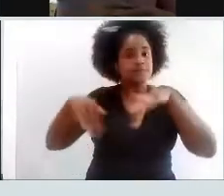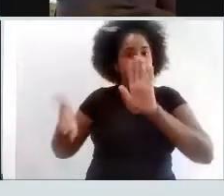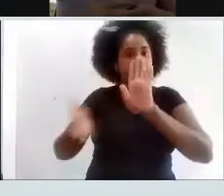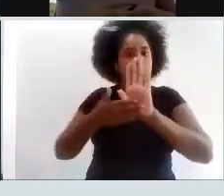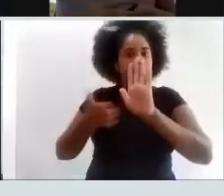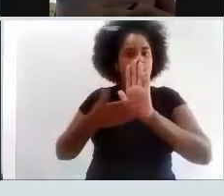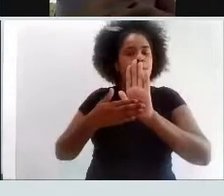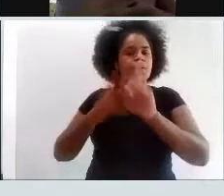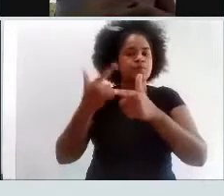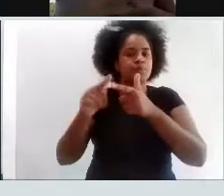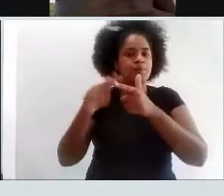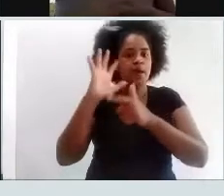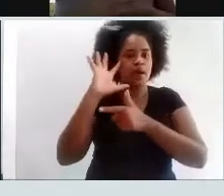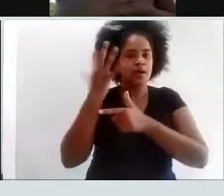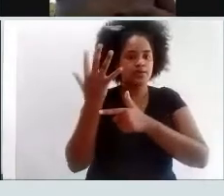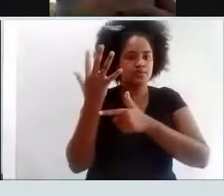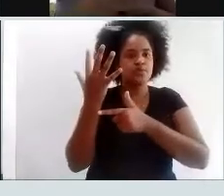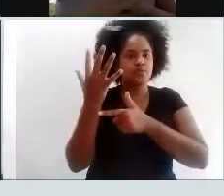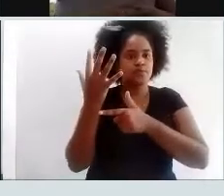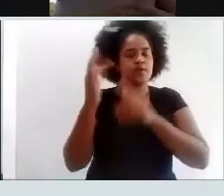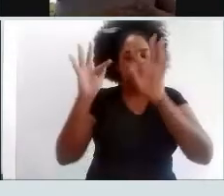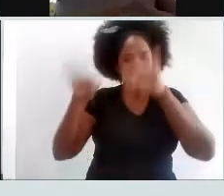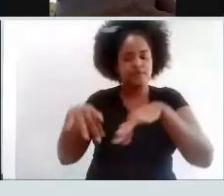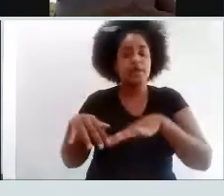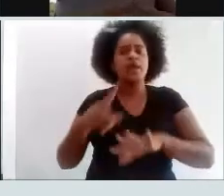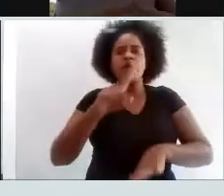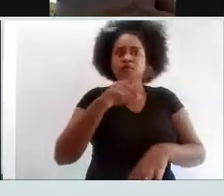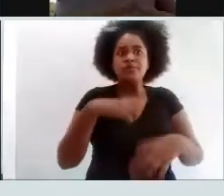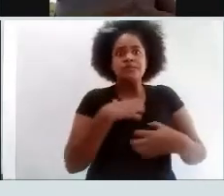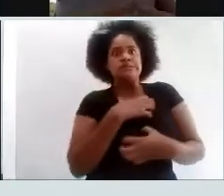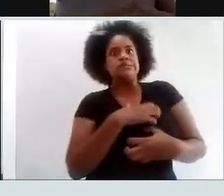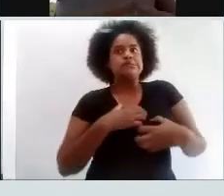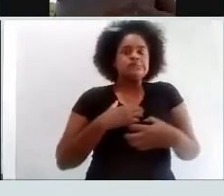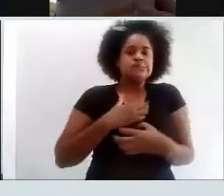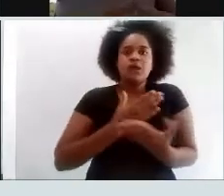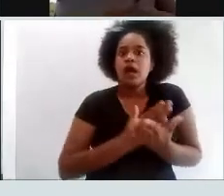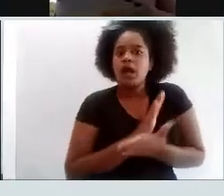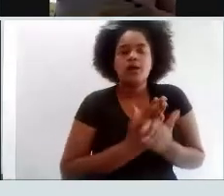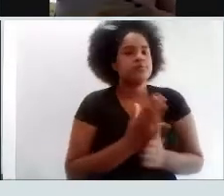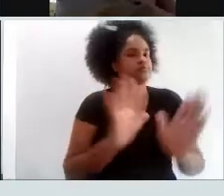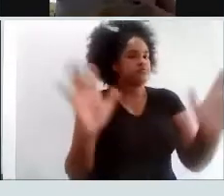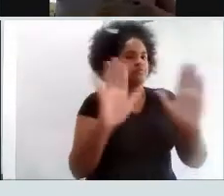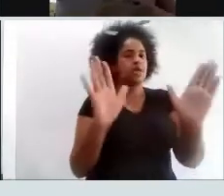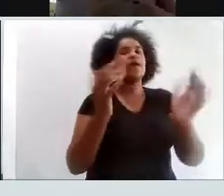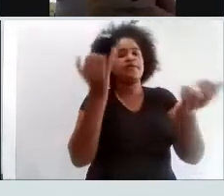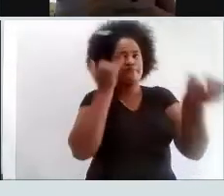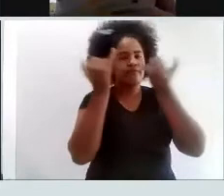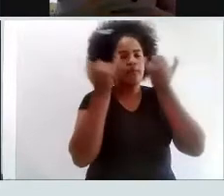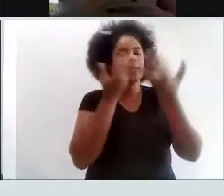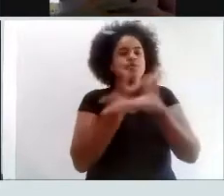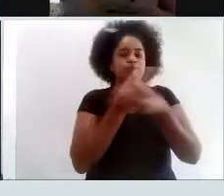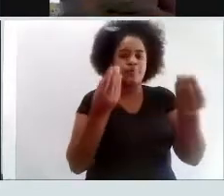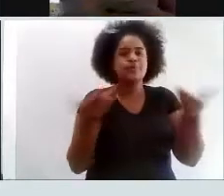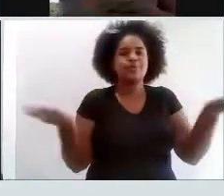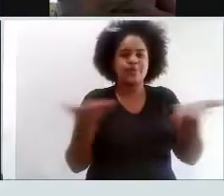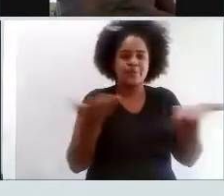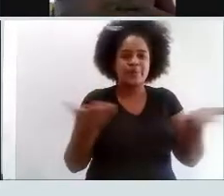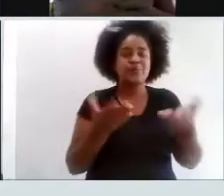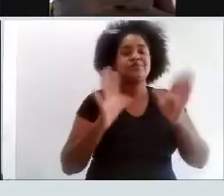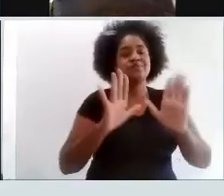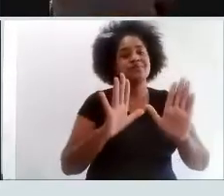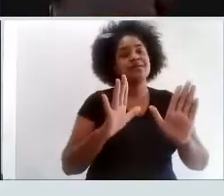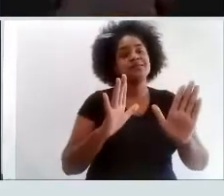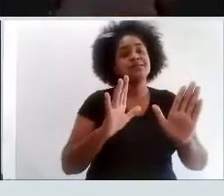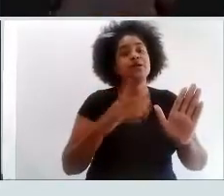vocês. Mas, novamente, não se apavorem. Eu sei que é muita informação para um primeiro dia, mas a gente, infelizmente, só tem aula de 15 dias, então